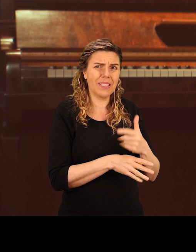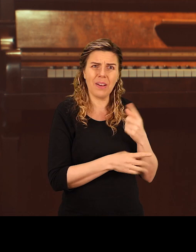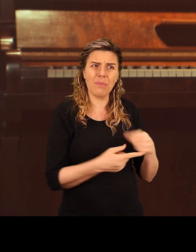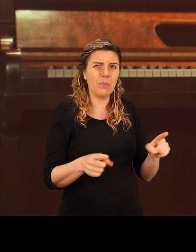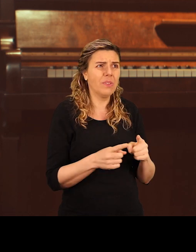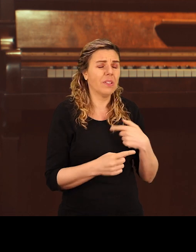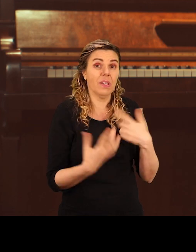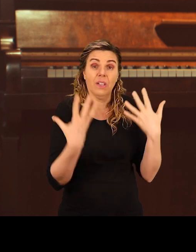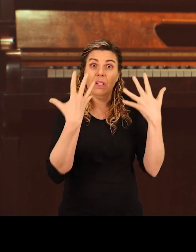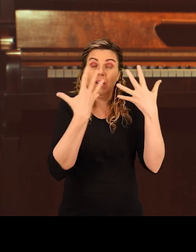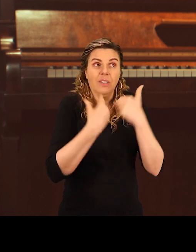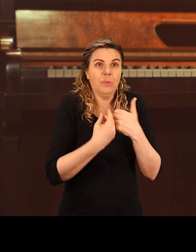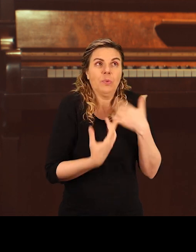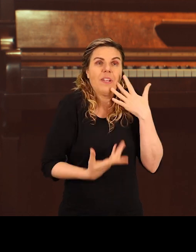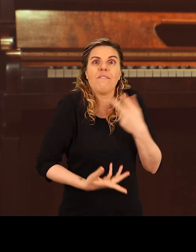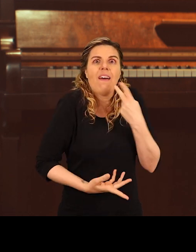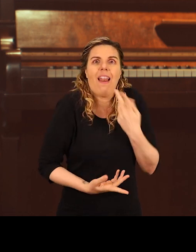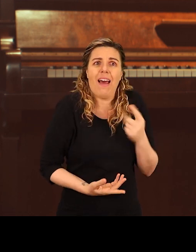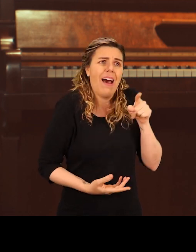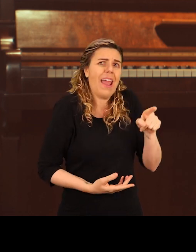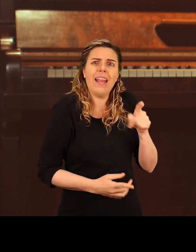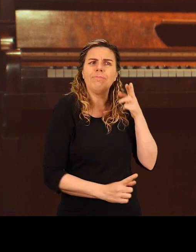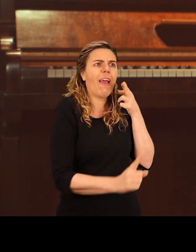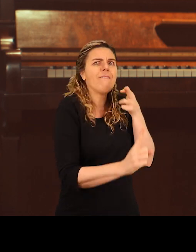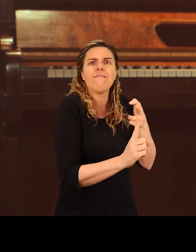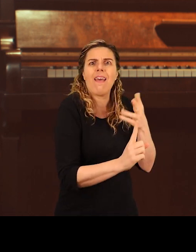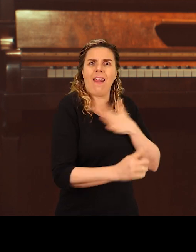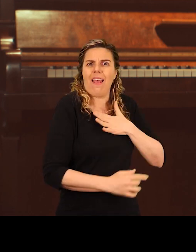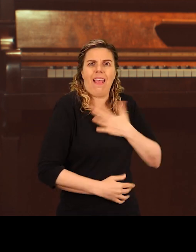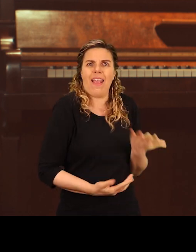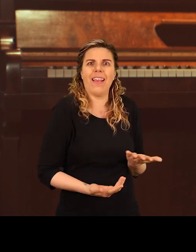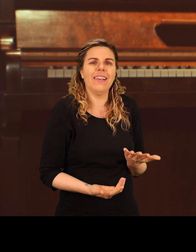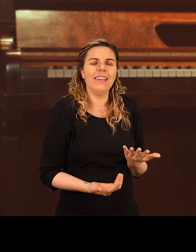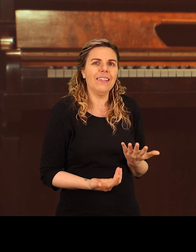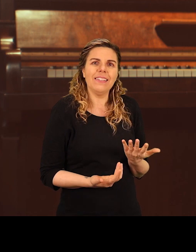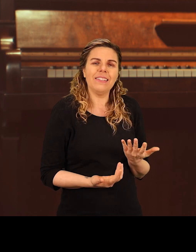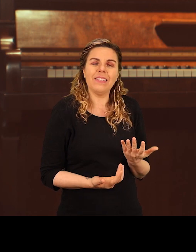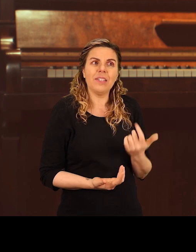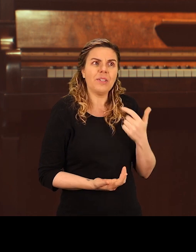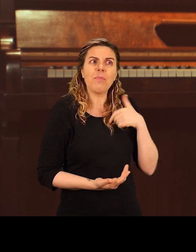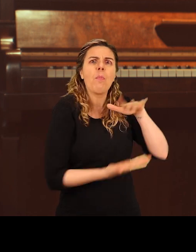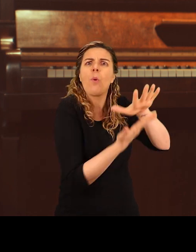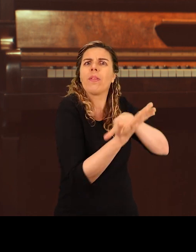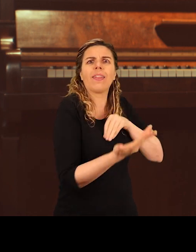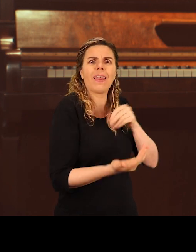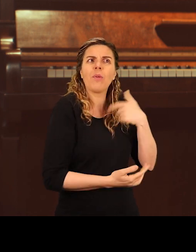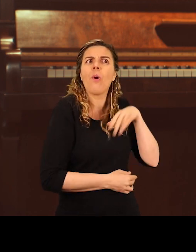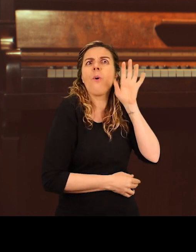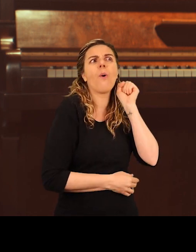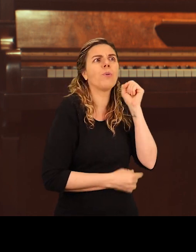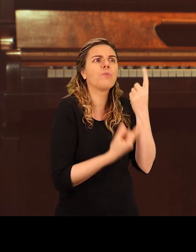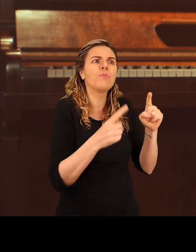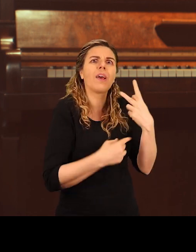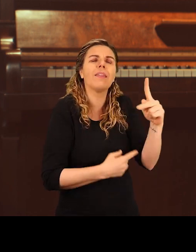Porque... Olha pra cima. O Estevão é uma grande referência pra mim. Eu escuto o Estevão pra me curar. Eu